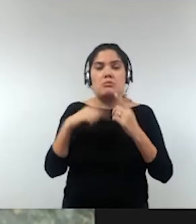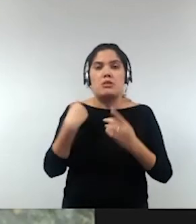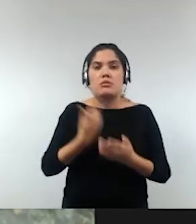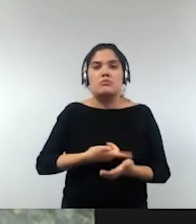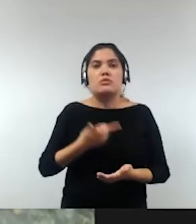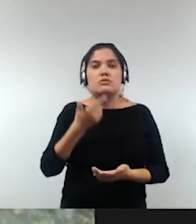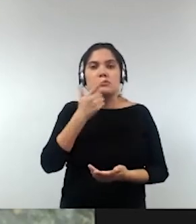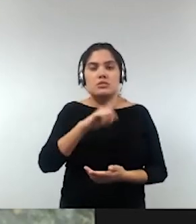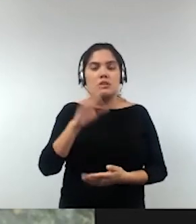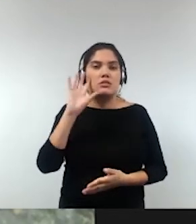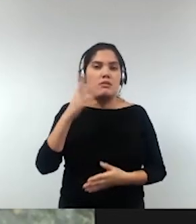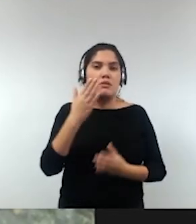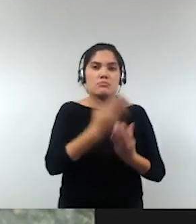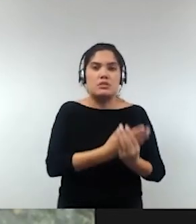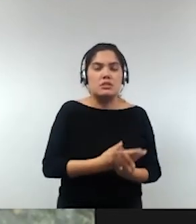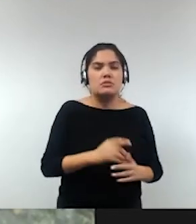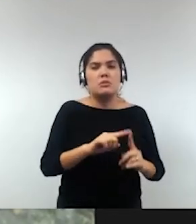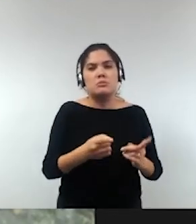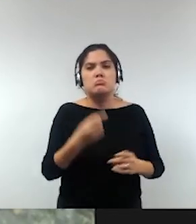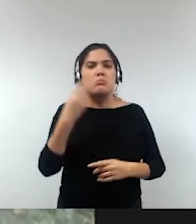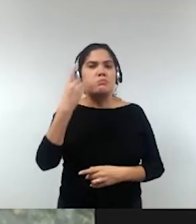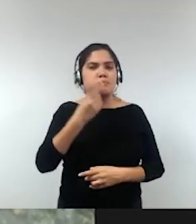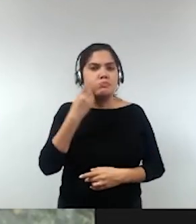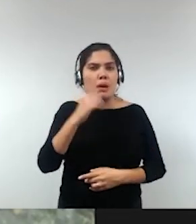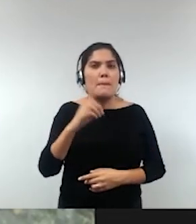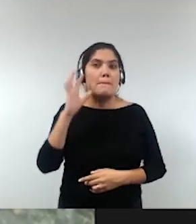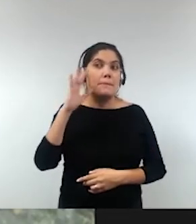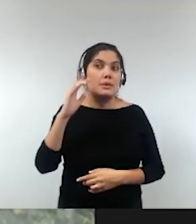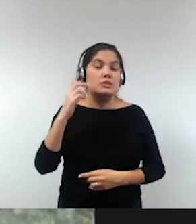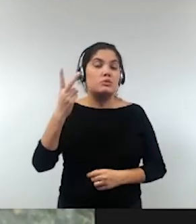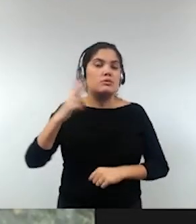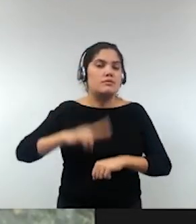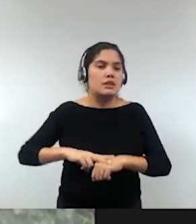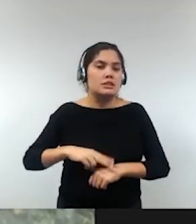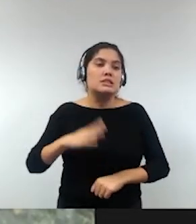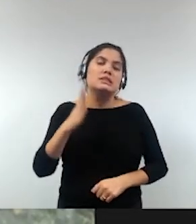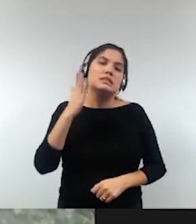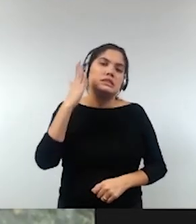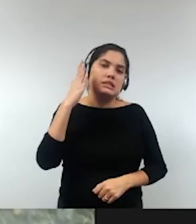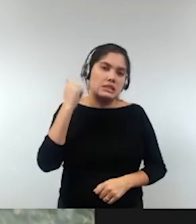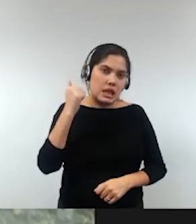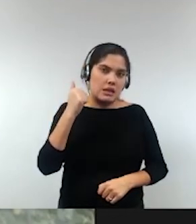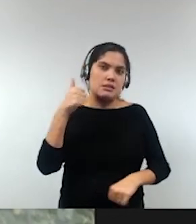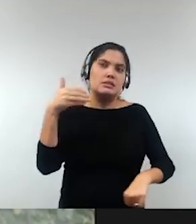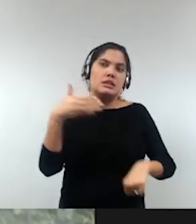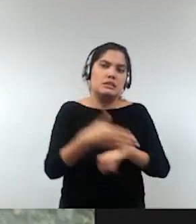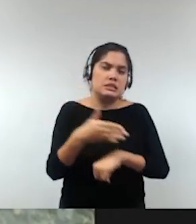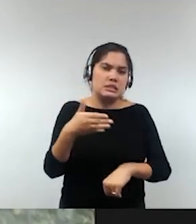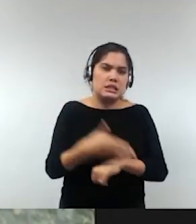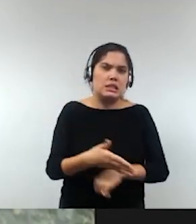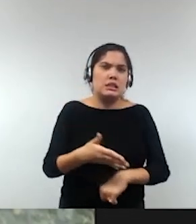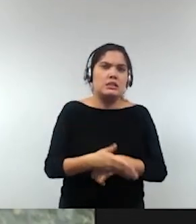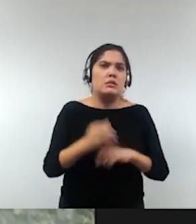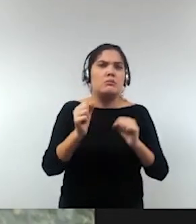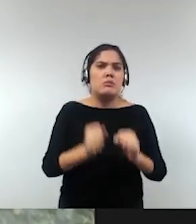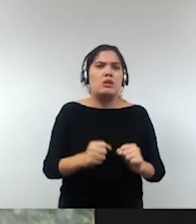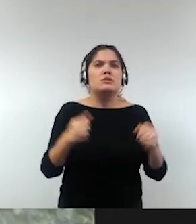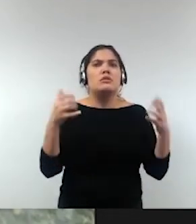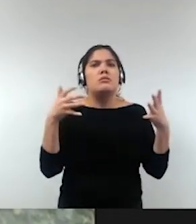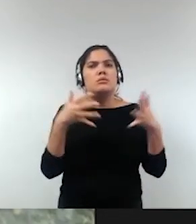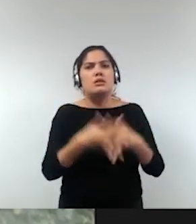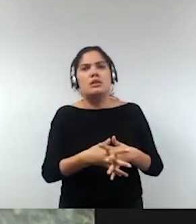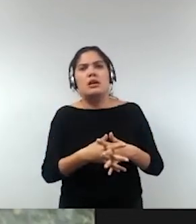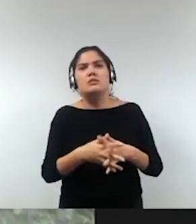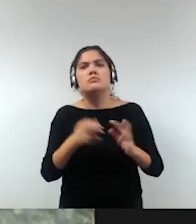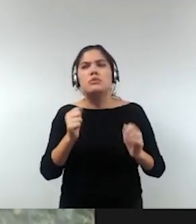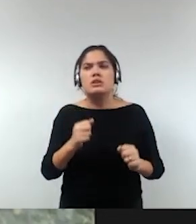uma demanda, o advogado, naturalmente, pensa duas vezes, porque sabe que o acesso assim, pode ser complicado,